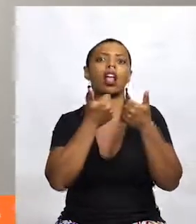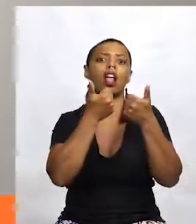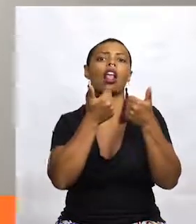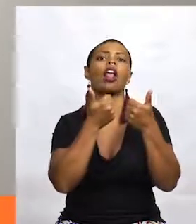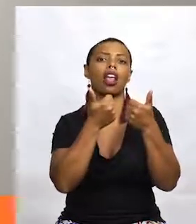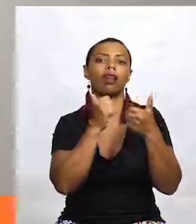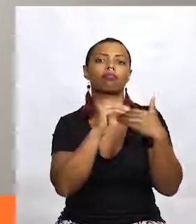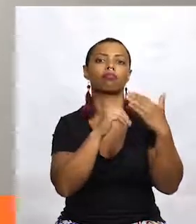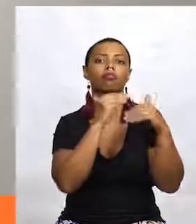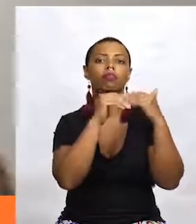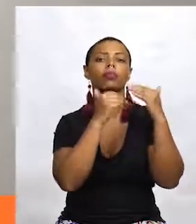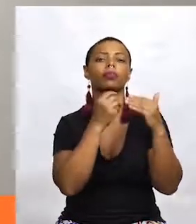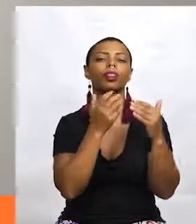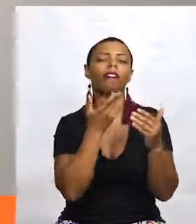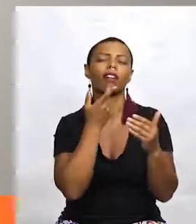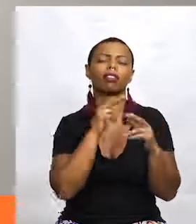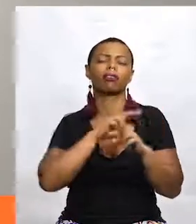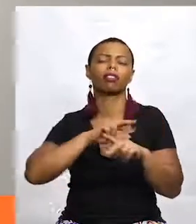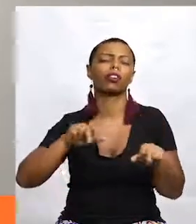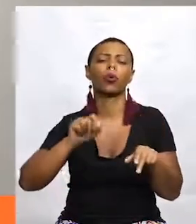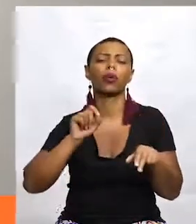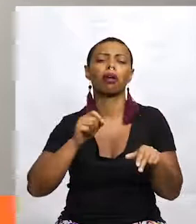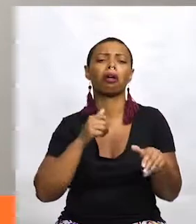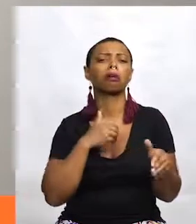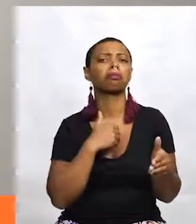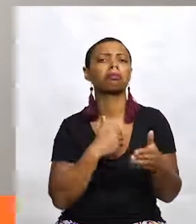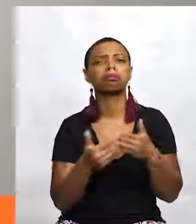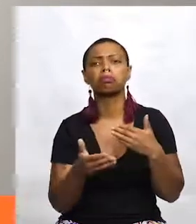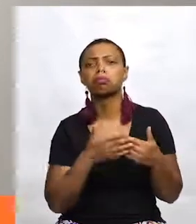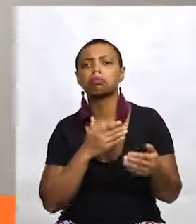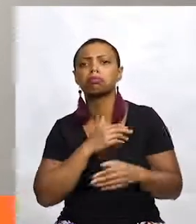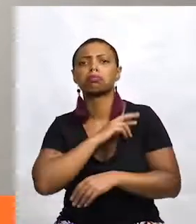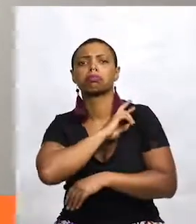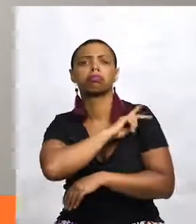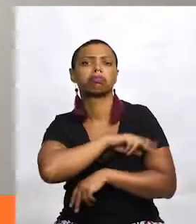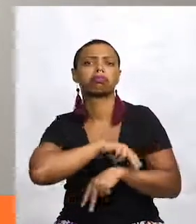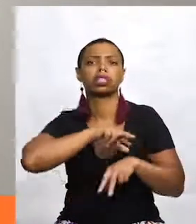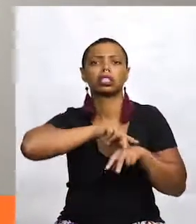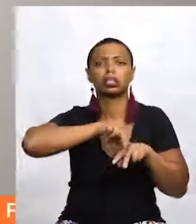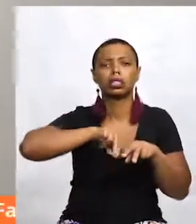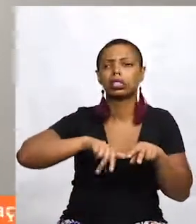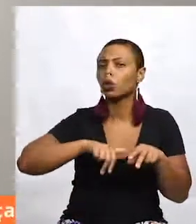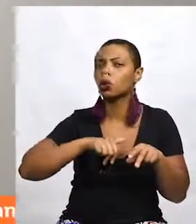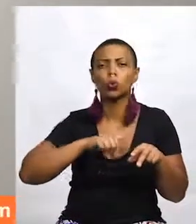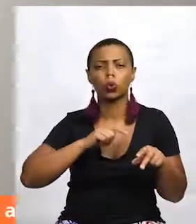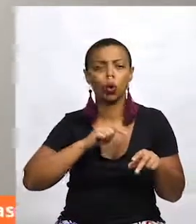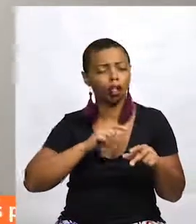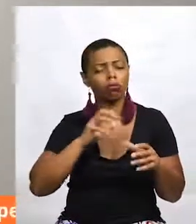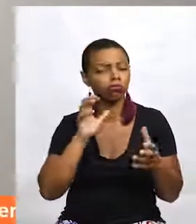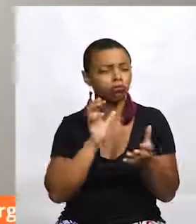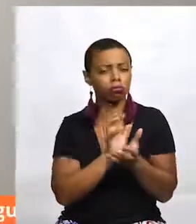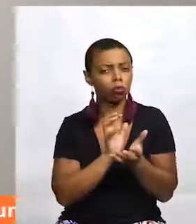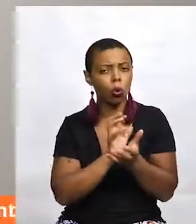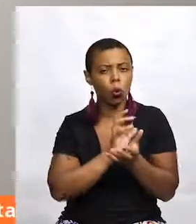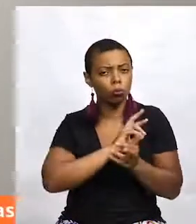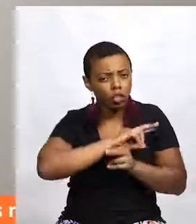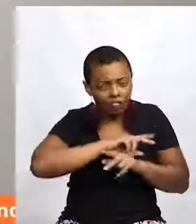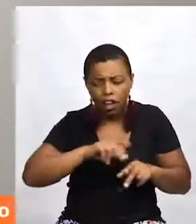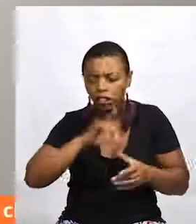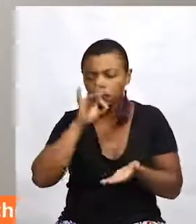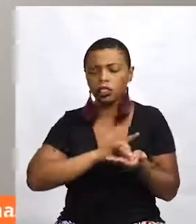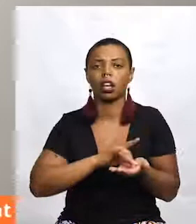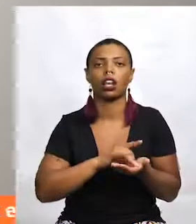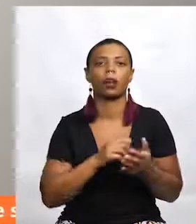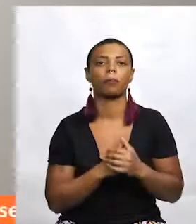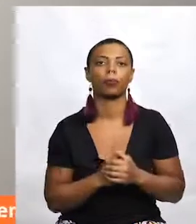grupo diverso, que eu falo em relação a diferentes backgrounds, a diferença de gênero, a diferença de raça, um grupo diverso em si, por definição, em